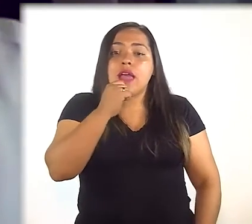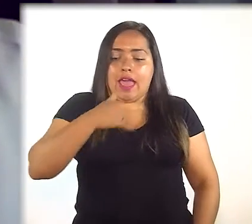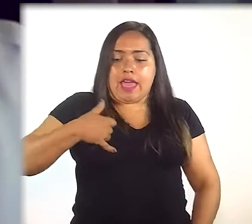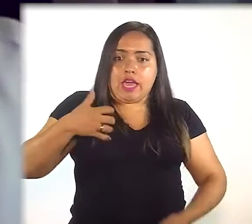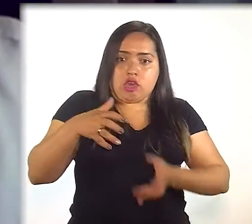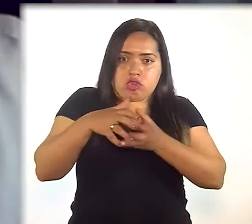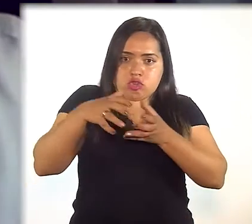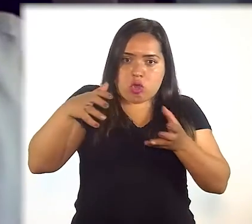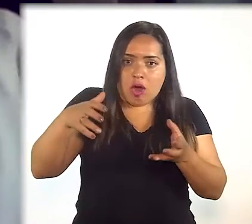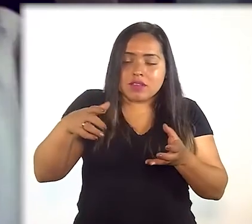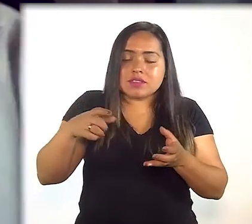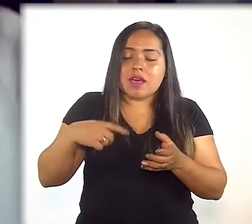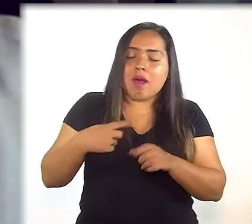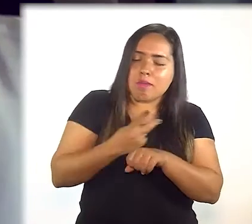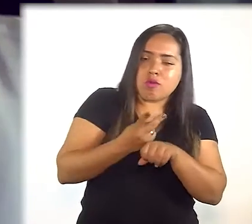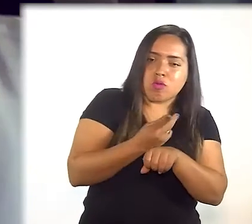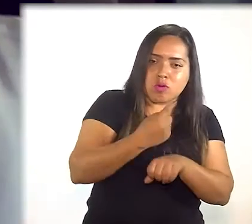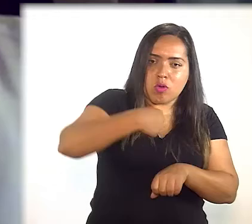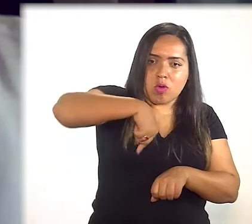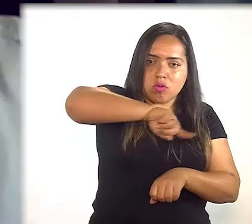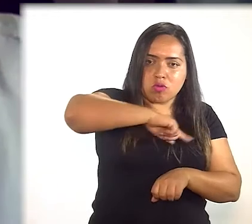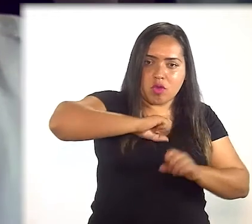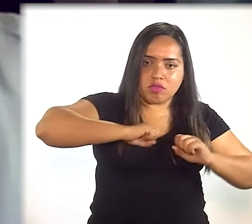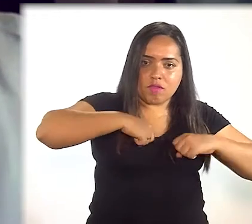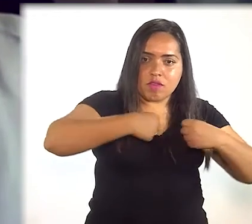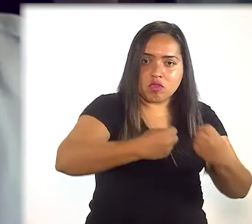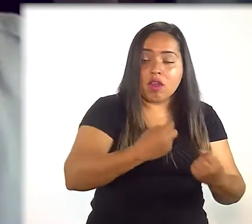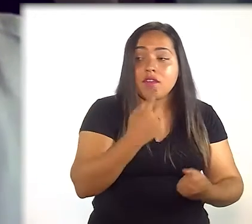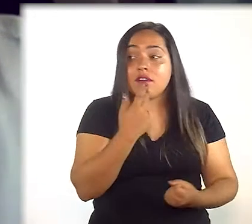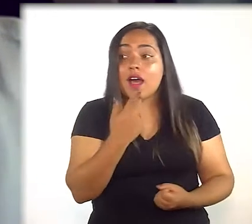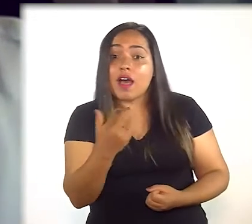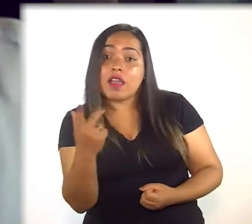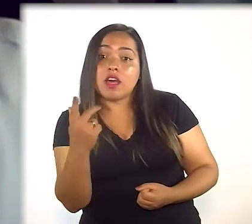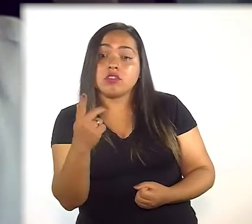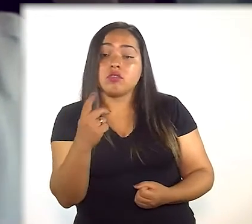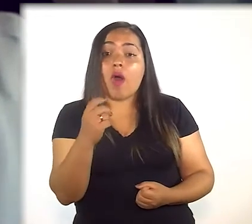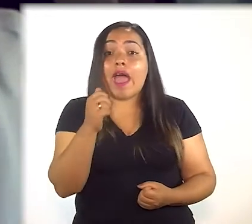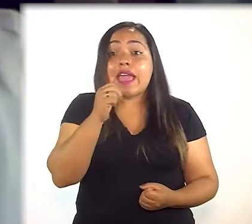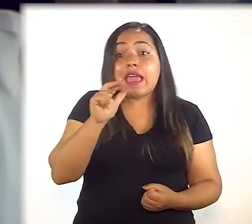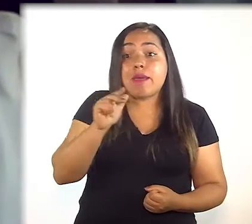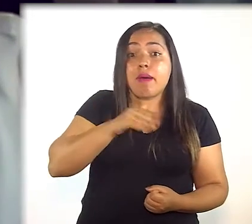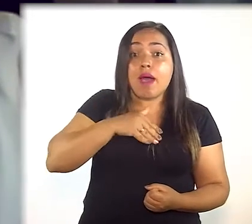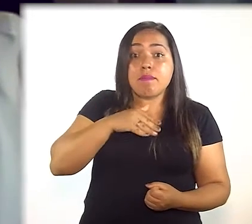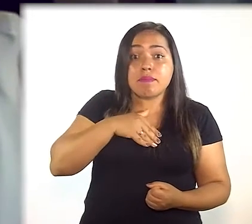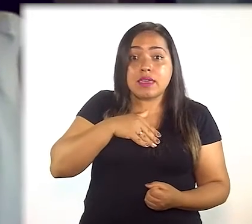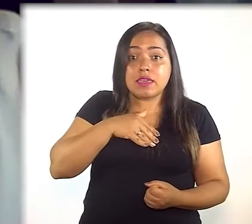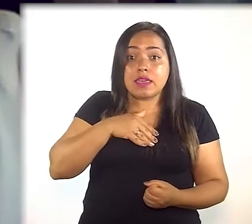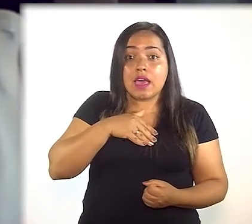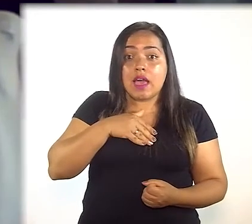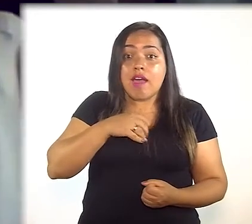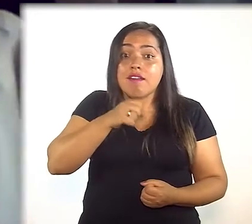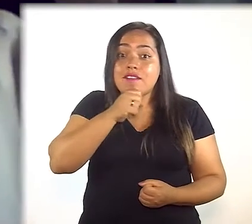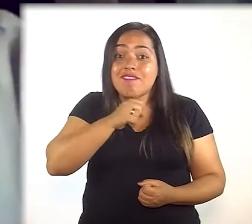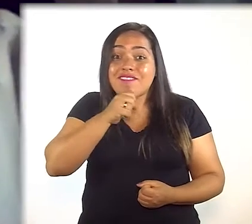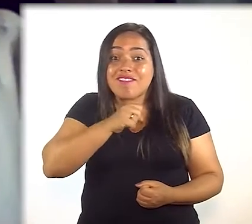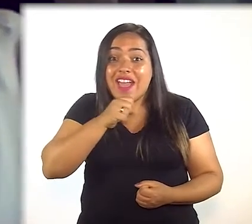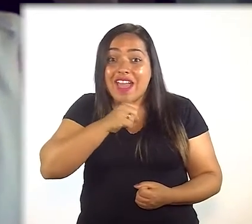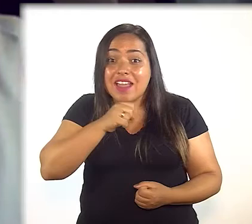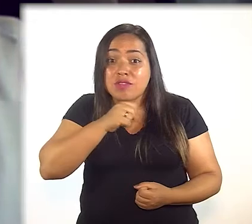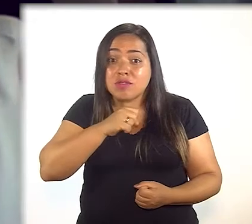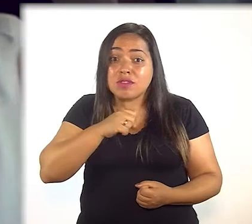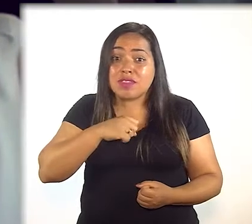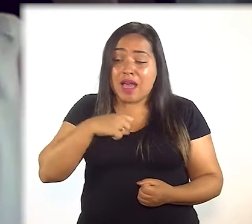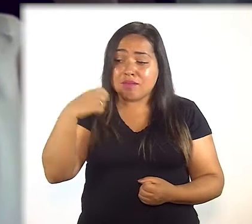Recentemente, nos procurou uma idosa daqui do Rio, dizendo que a irmã dela, que mora lá em São